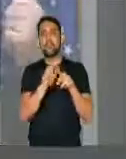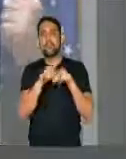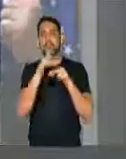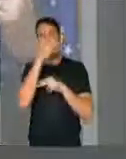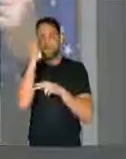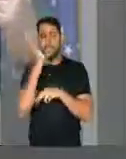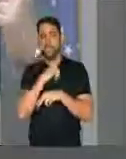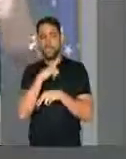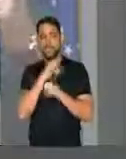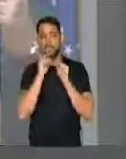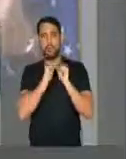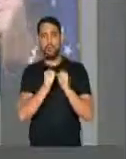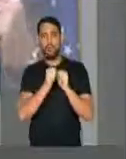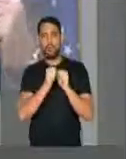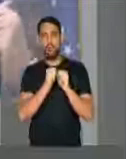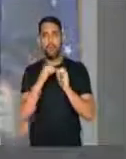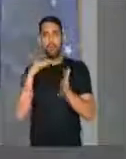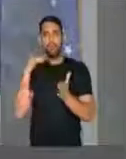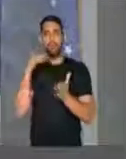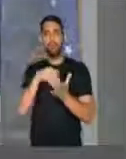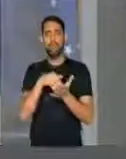por aqueles que foram poder até